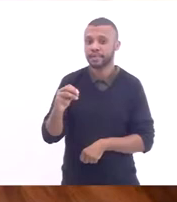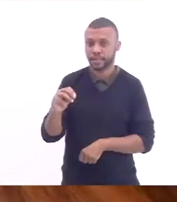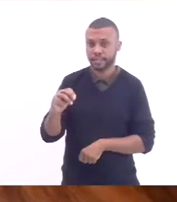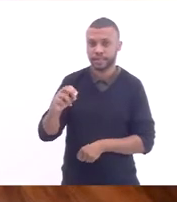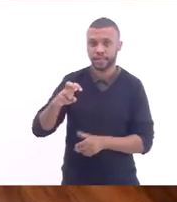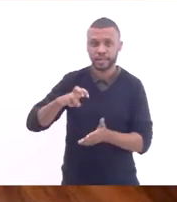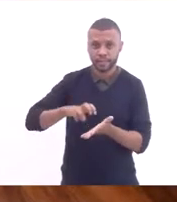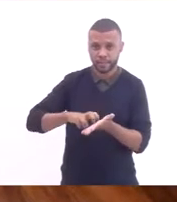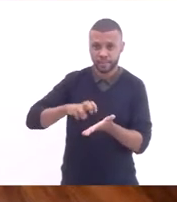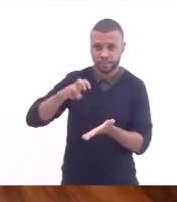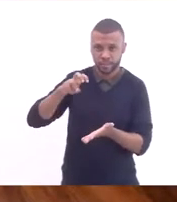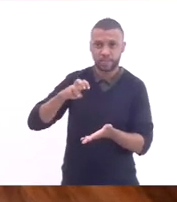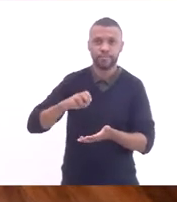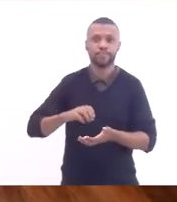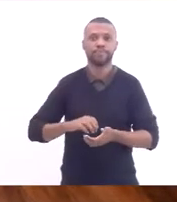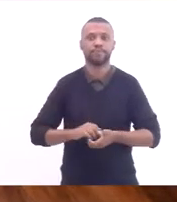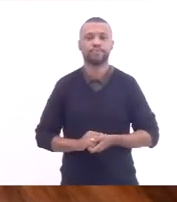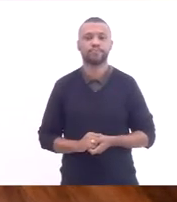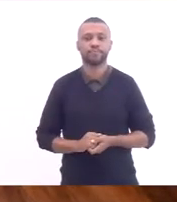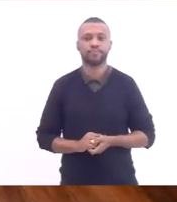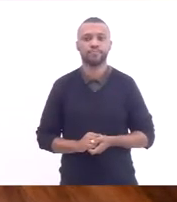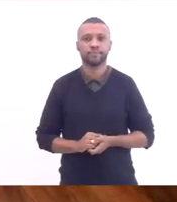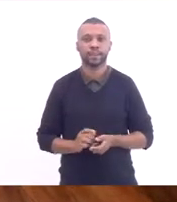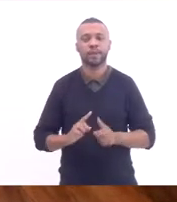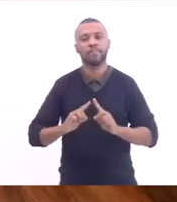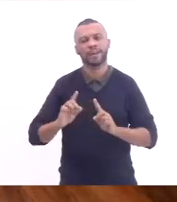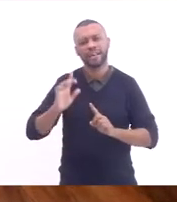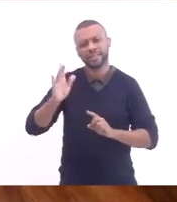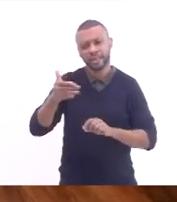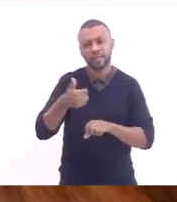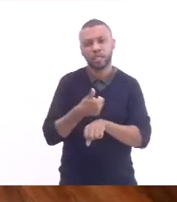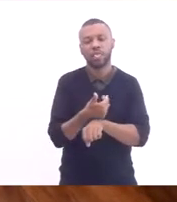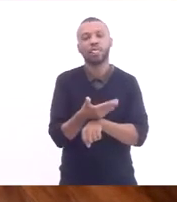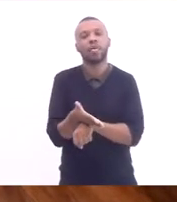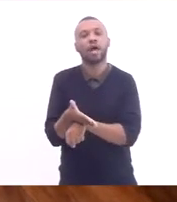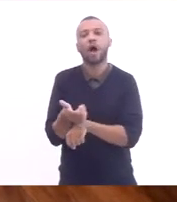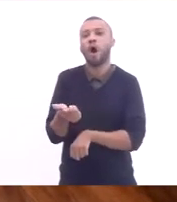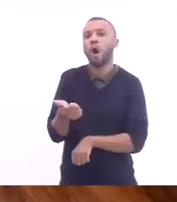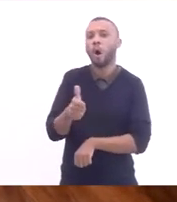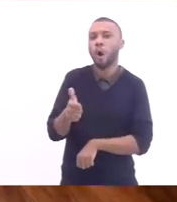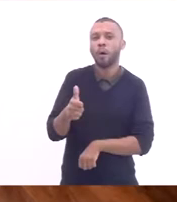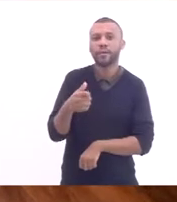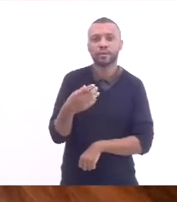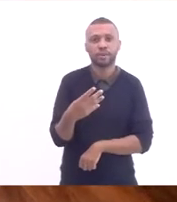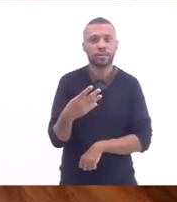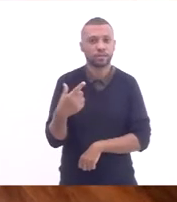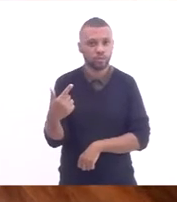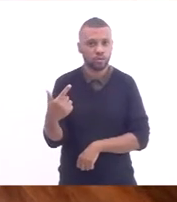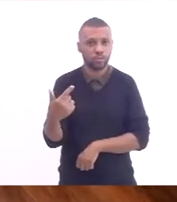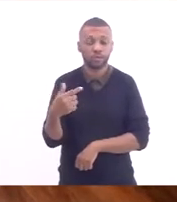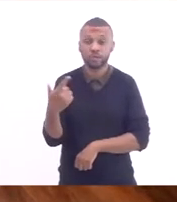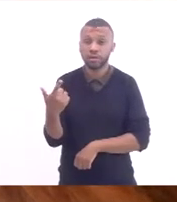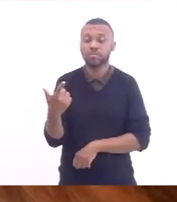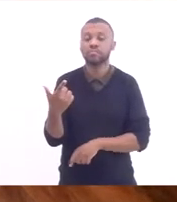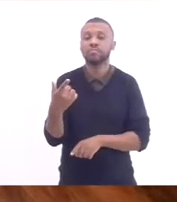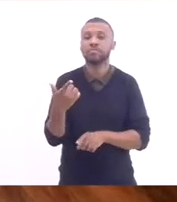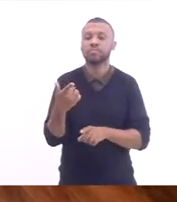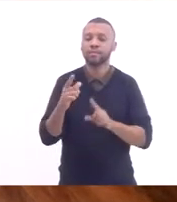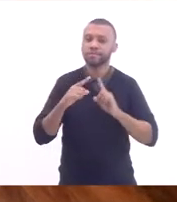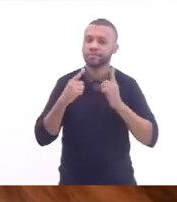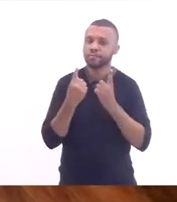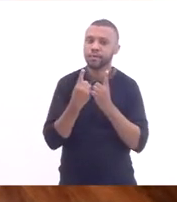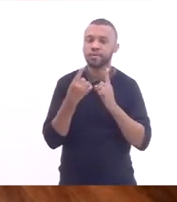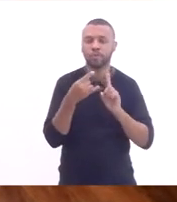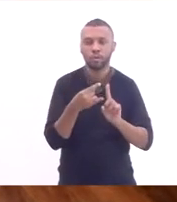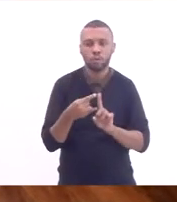manhã, mas já são 11h42, de forma semipresencial,